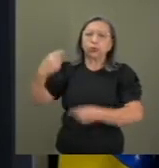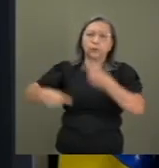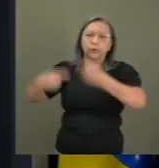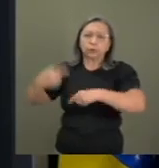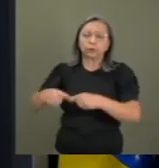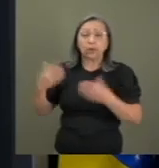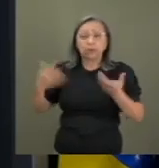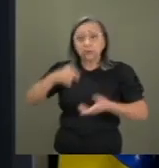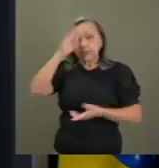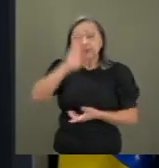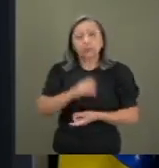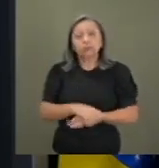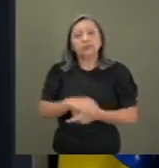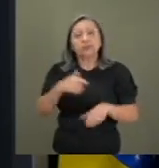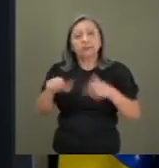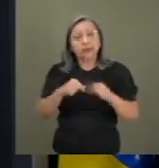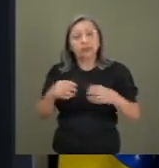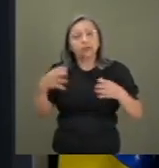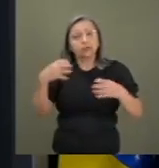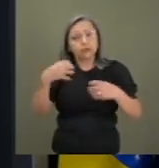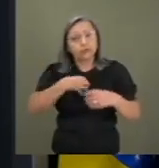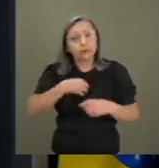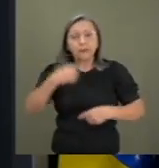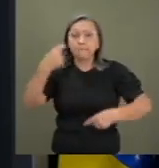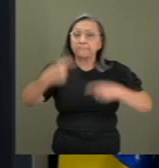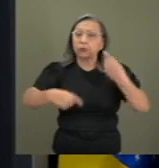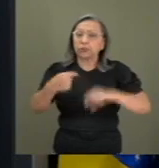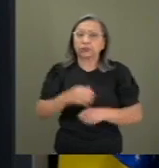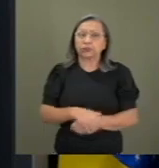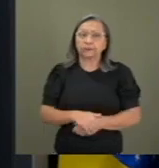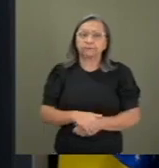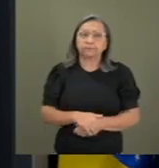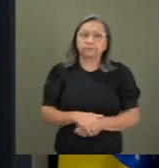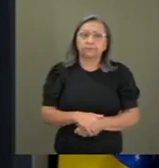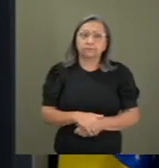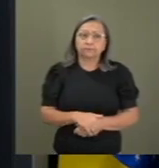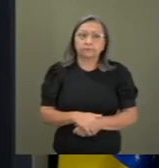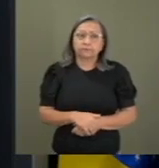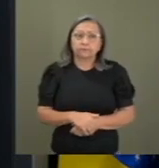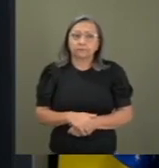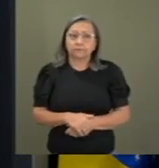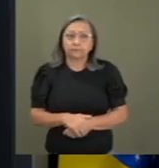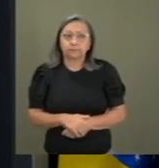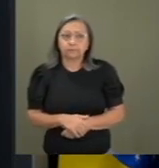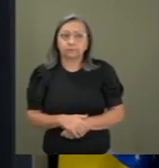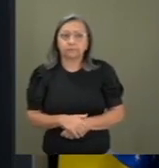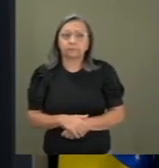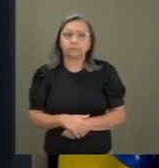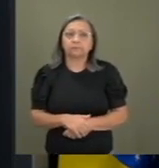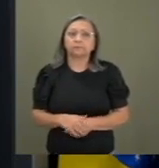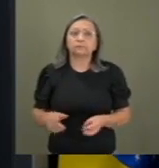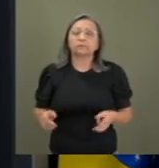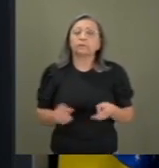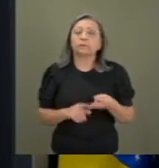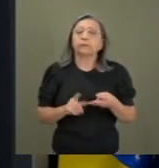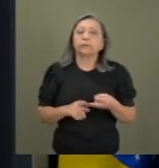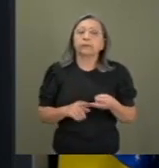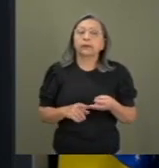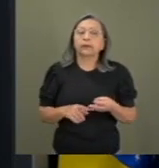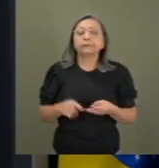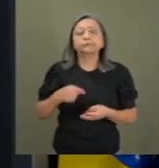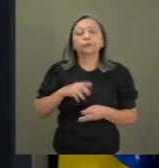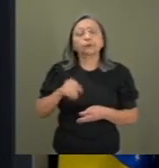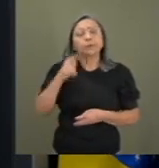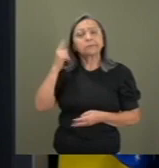atuando de forma política. Eu encerro, senhor presidente, pedindo um minuto final, sem abusar da sua paciência, com o pensamento